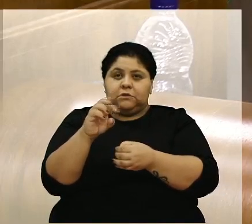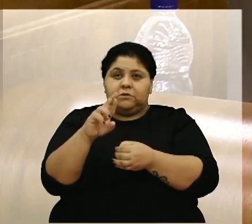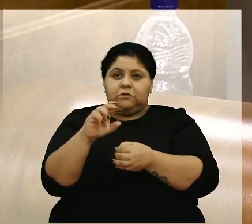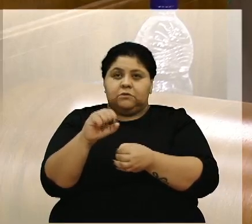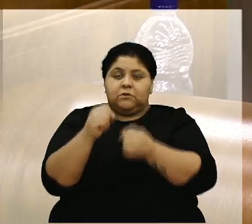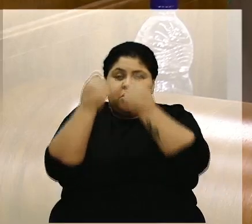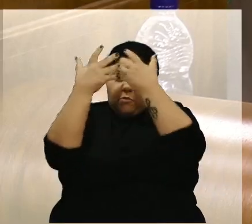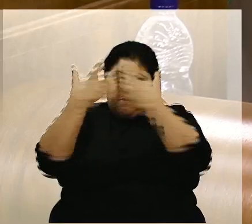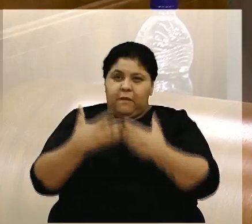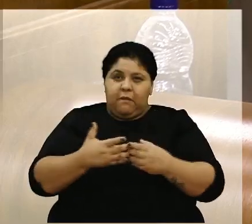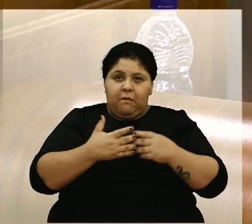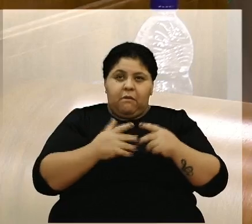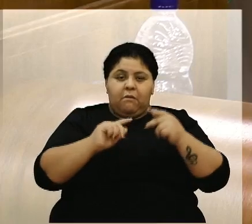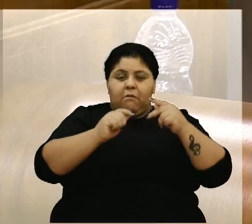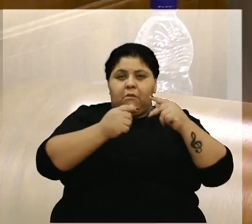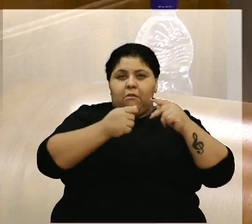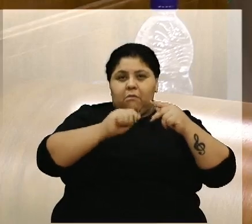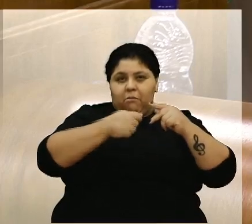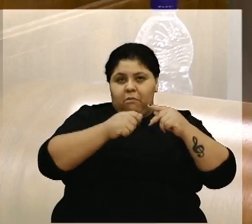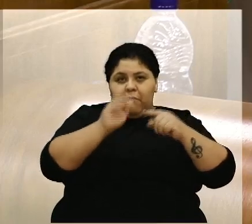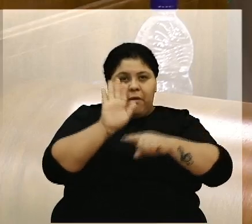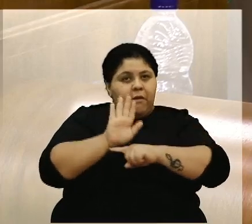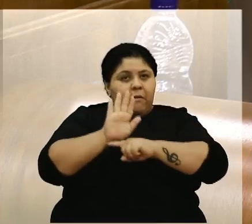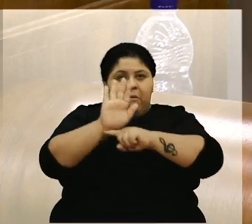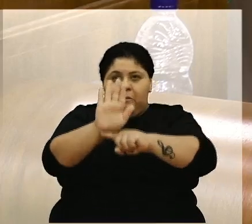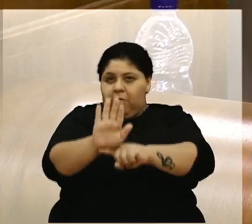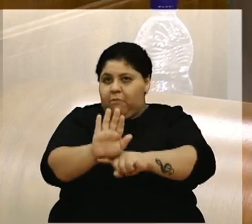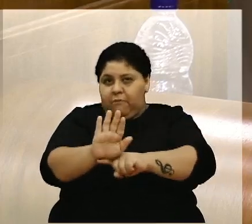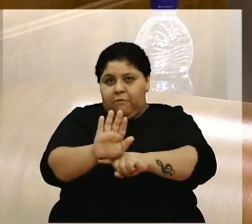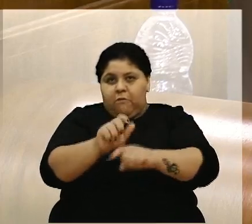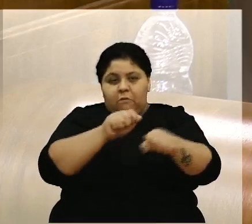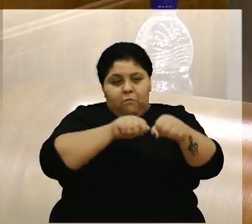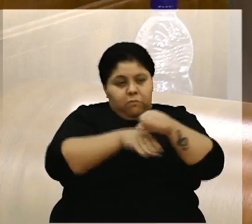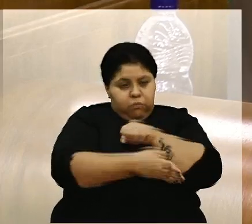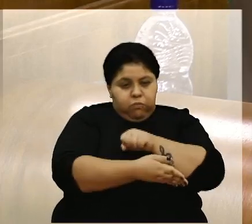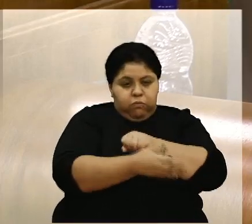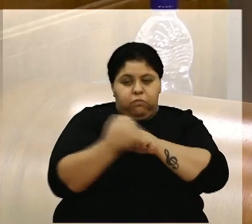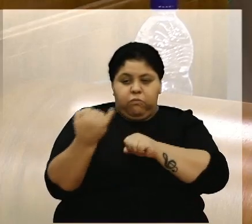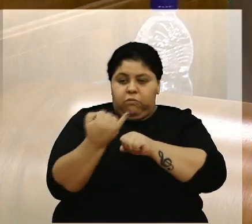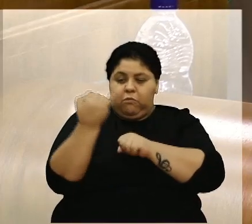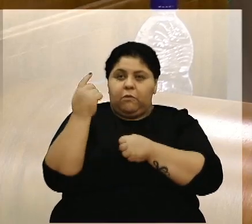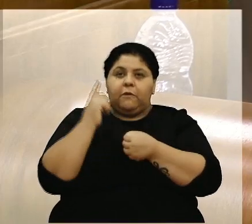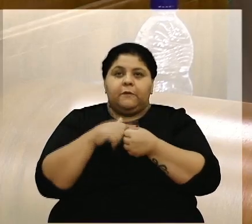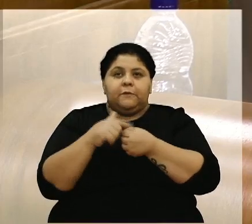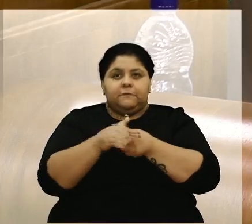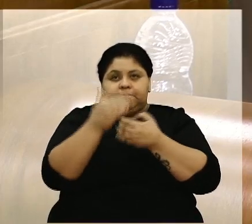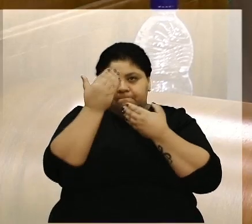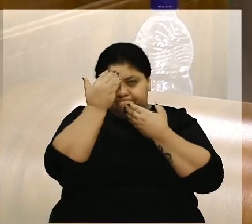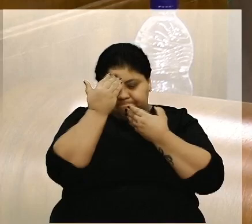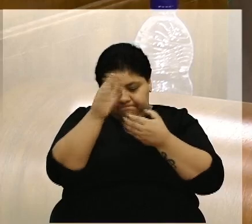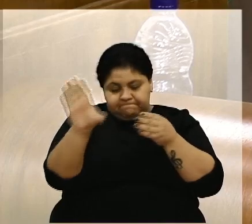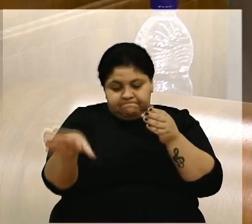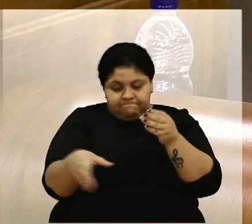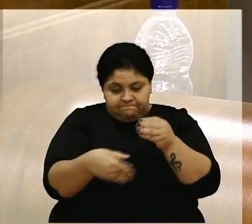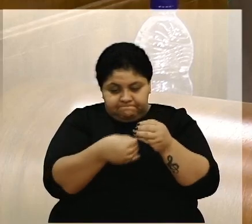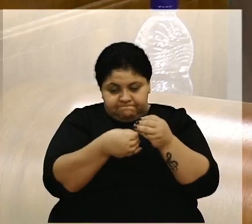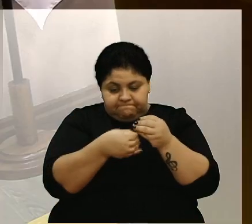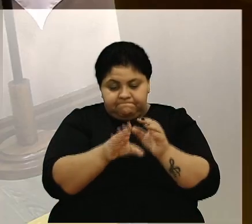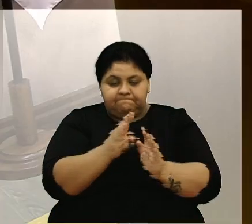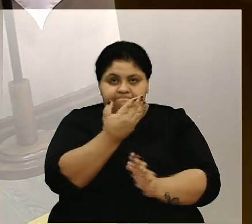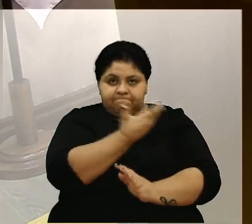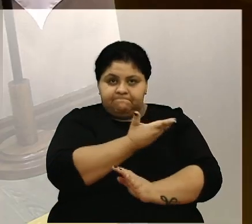e com certeza vai ajudar e reforçar o banco, que é importante para a nossa cidade. Obrigado pela parte, nobre